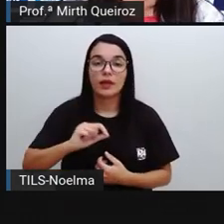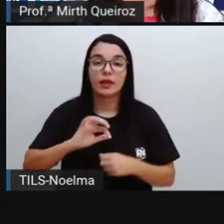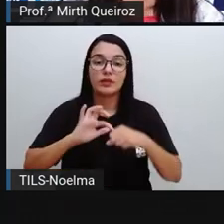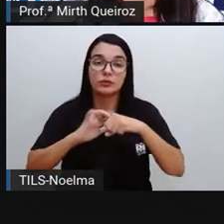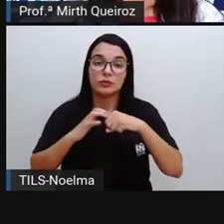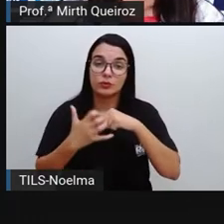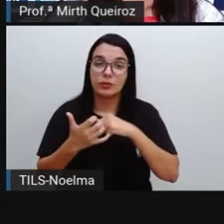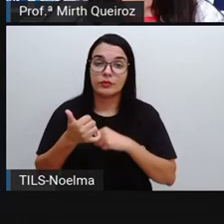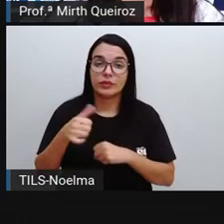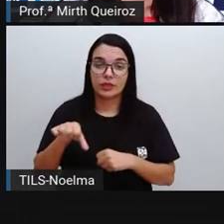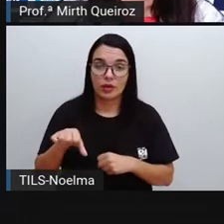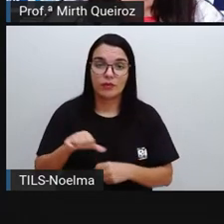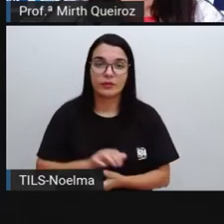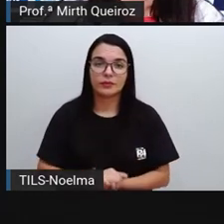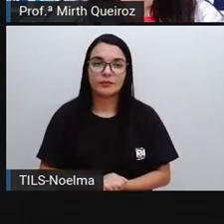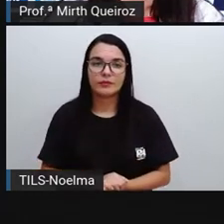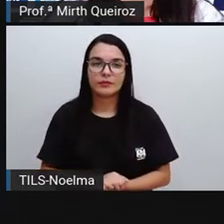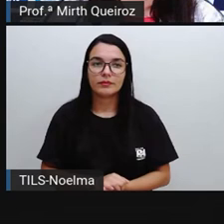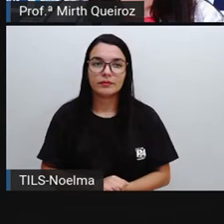na Covid-19.